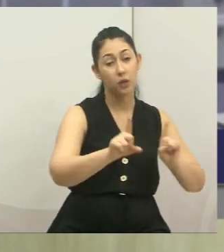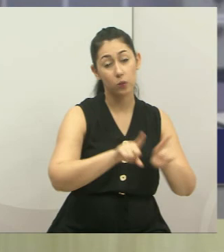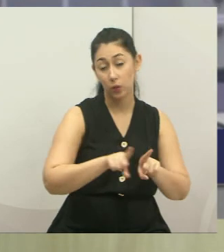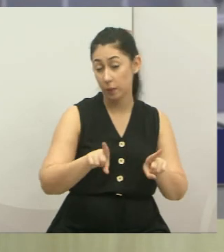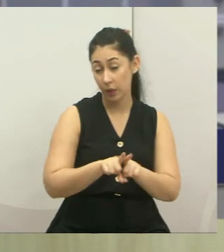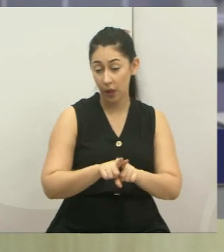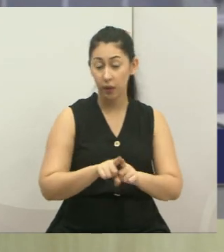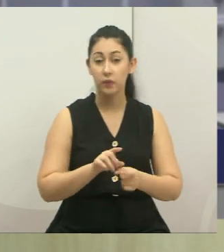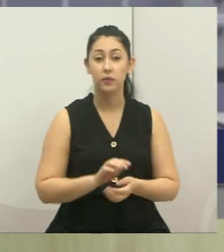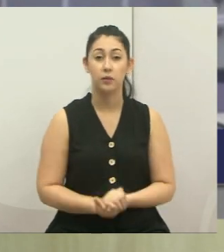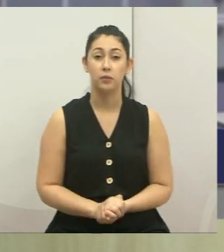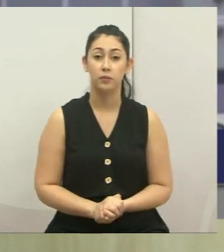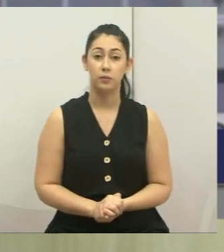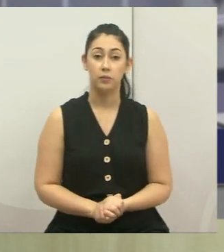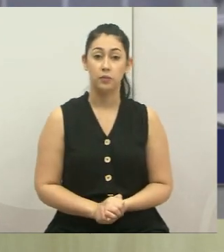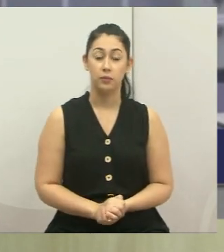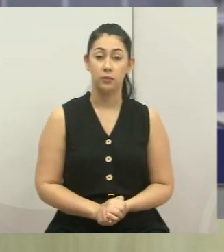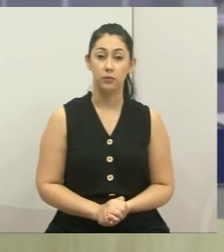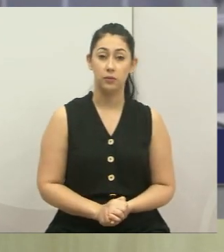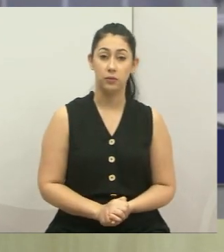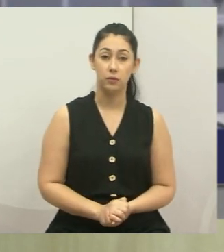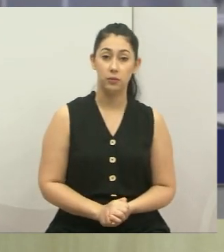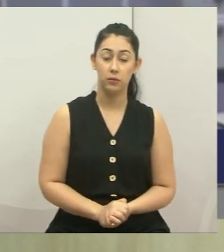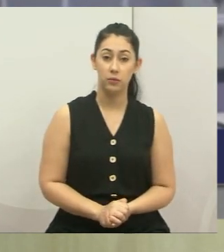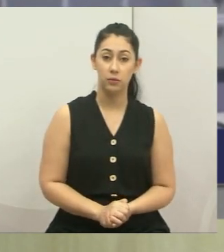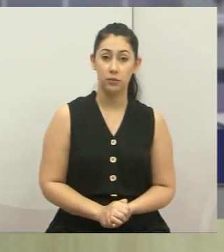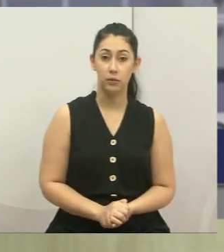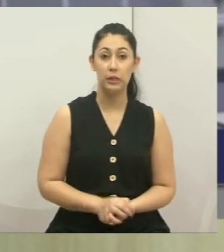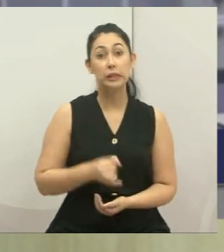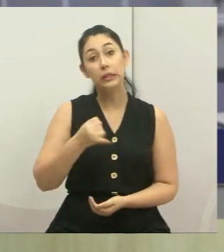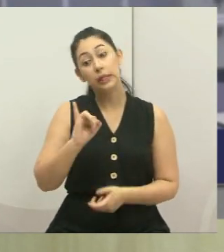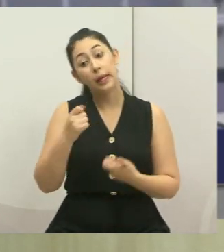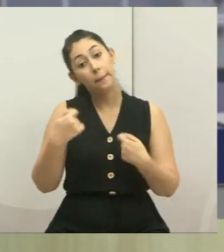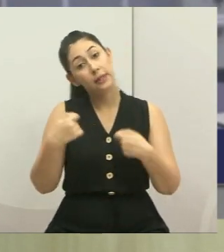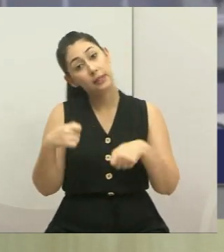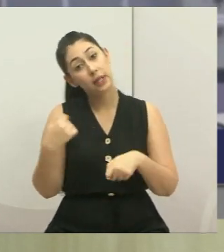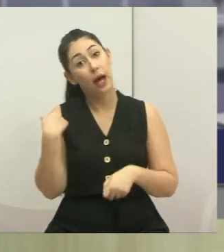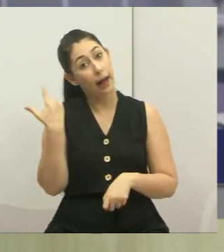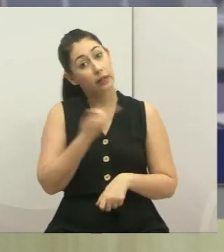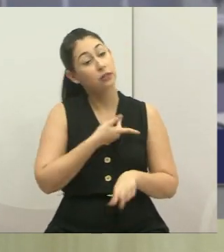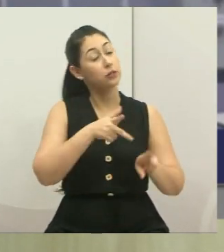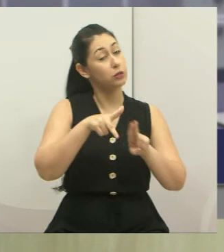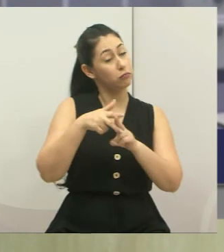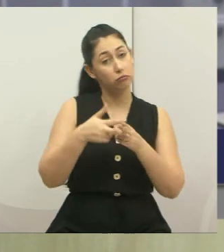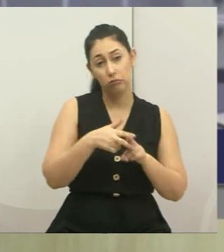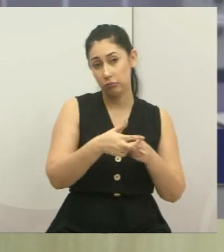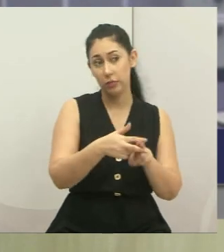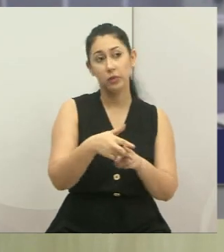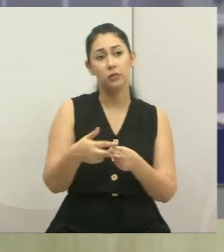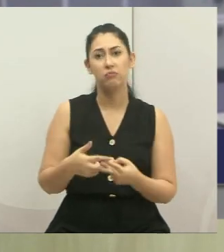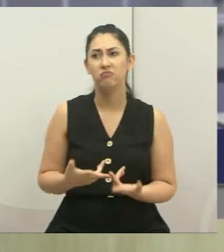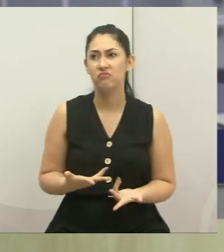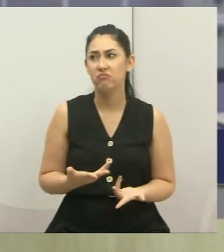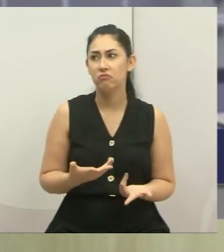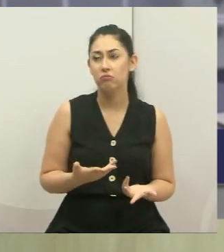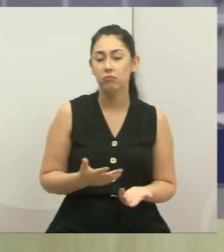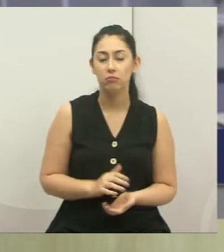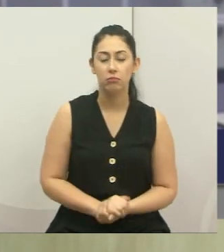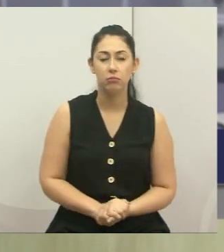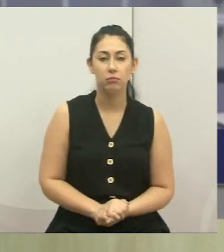né? E quando necessário, sai efetiva a manutenção. Não sei se é isso que ela quis